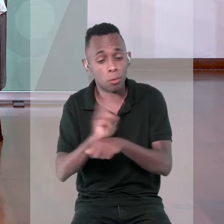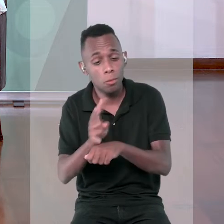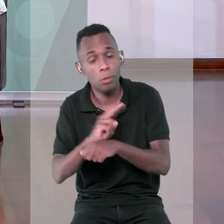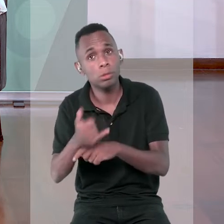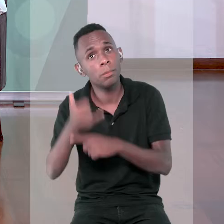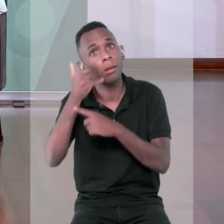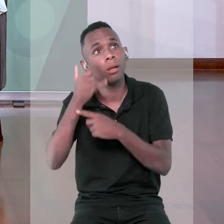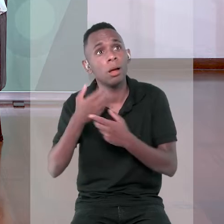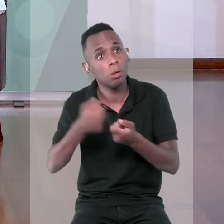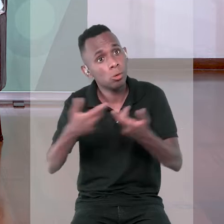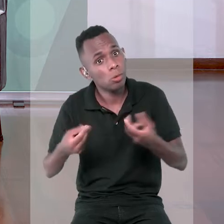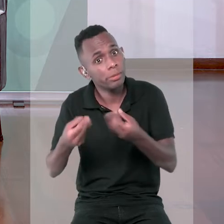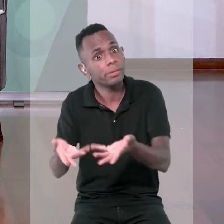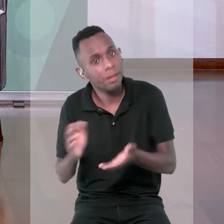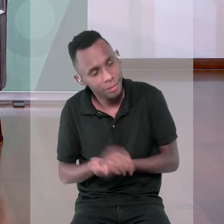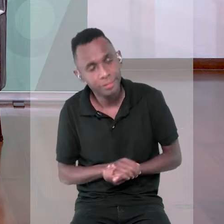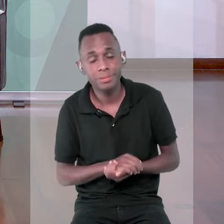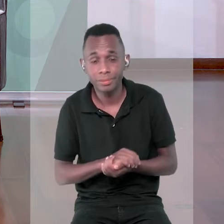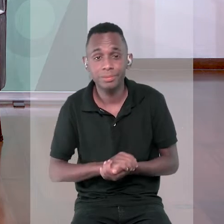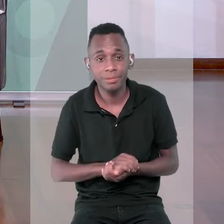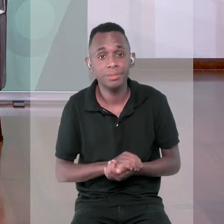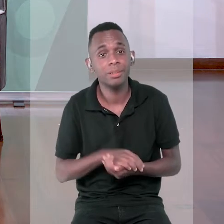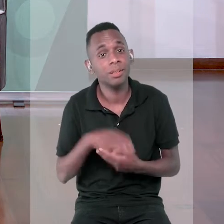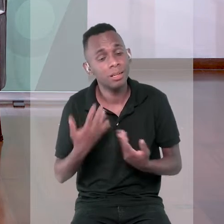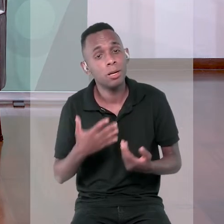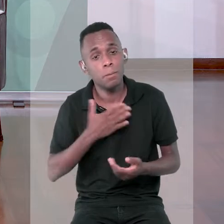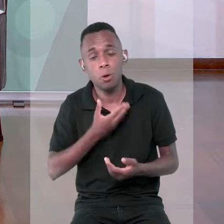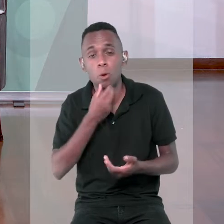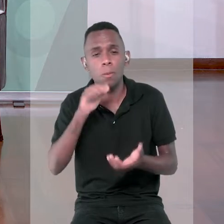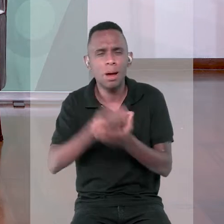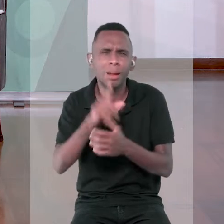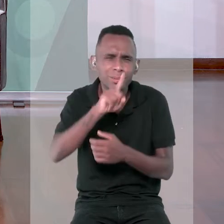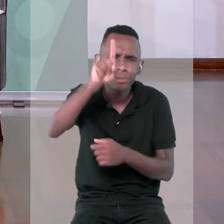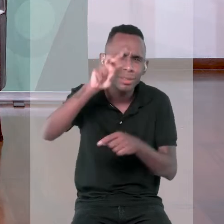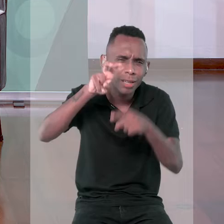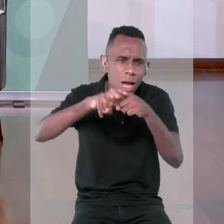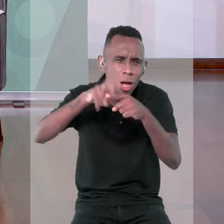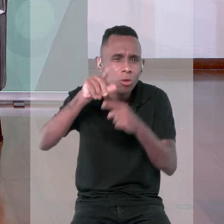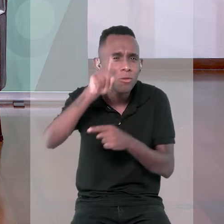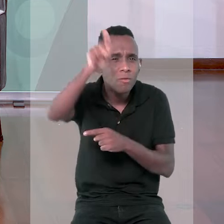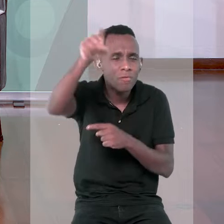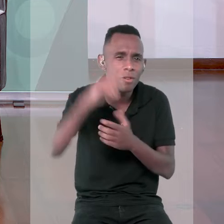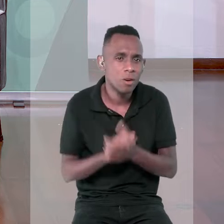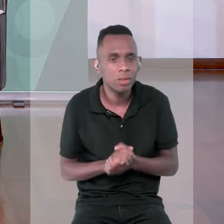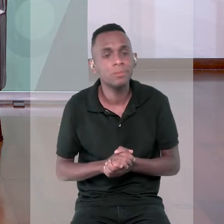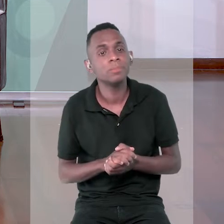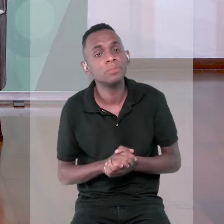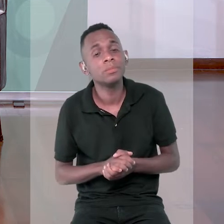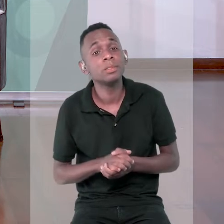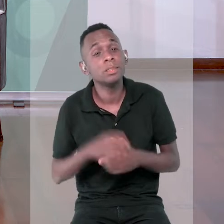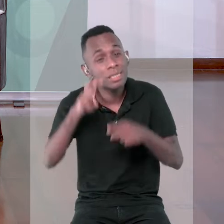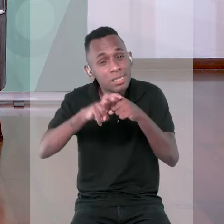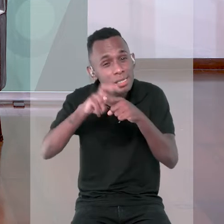umas coisas aqui. Virei dona. Tá até, E o Fernando, meu marido, que está lá no fundo, Cadê porque é o muito Fernando? custoso, como dizia minha mãe,